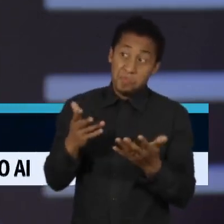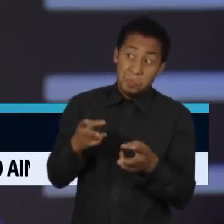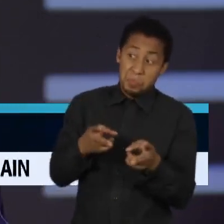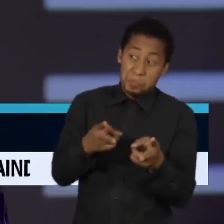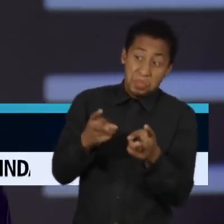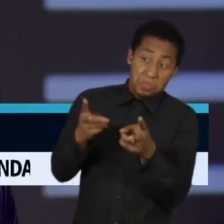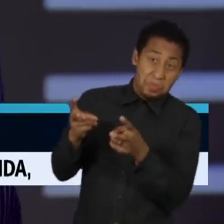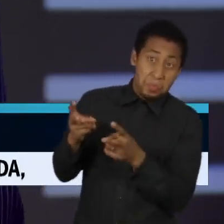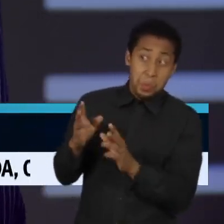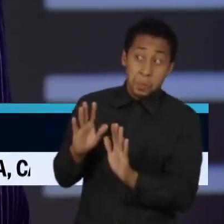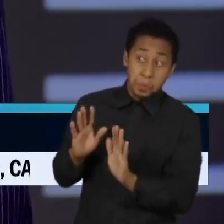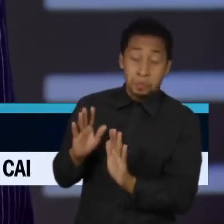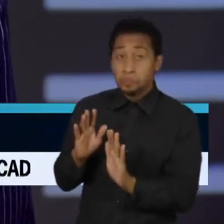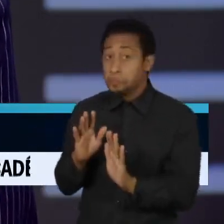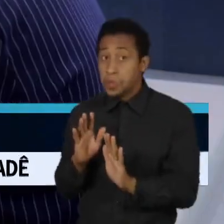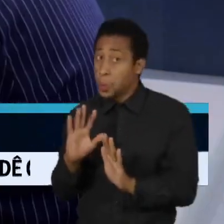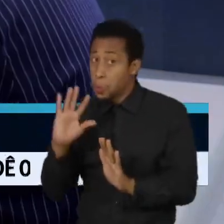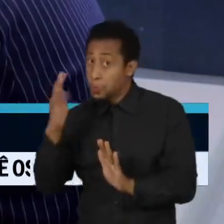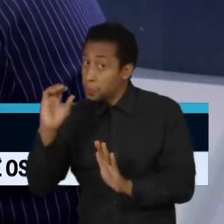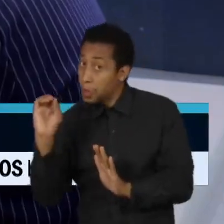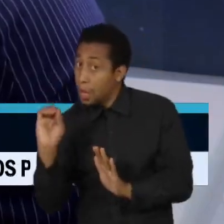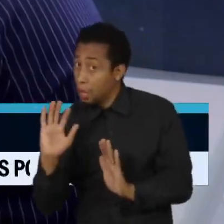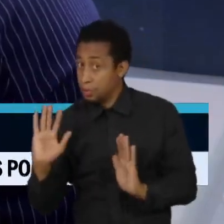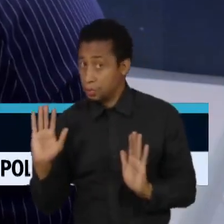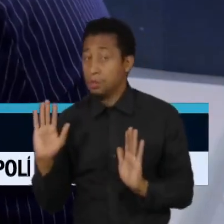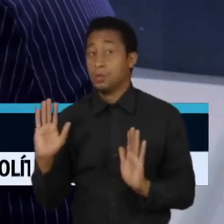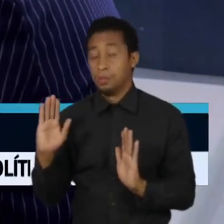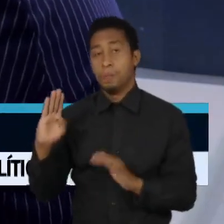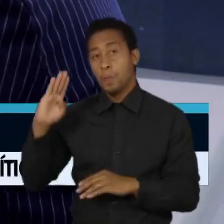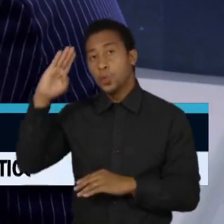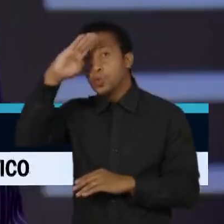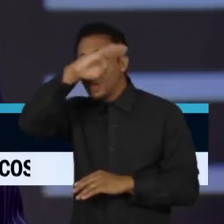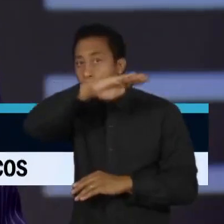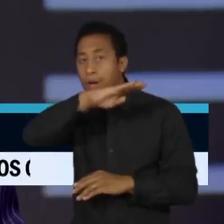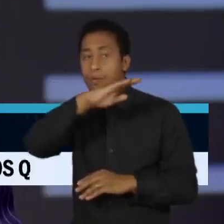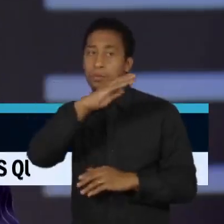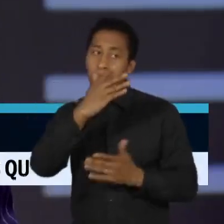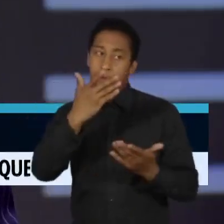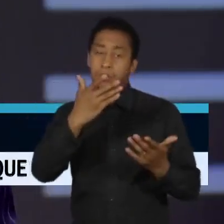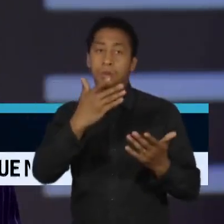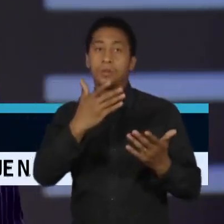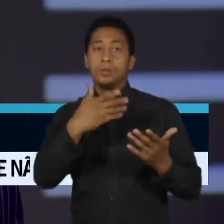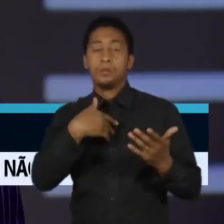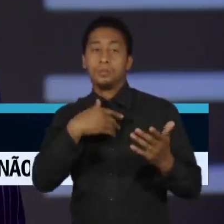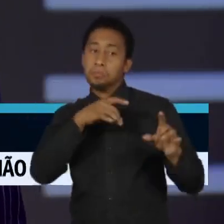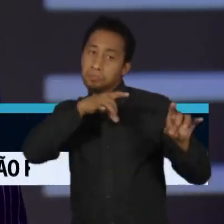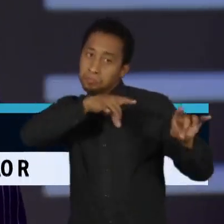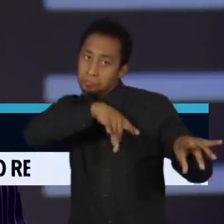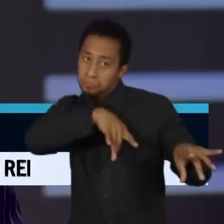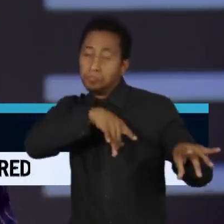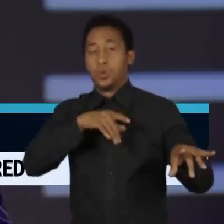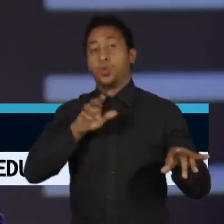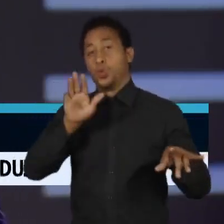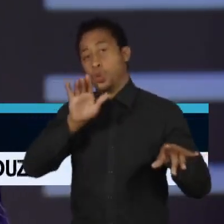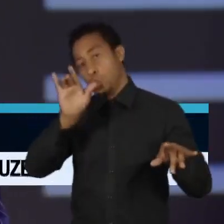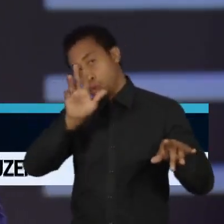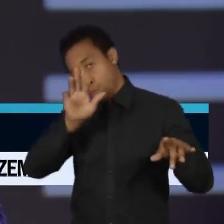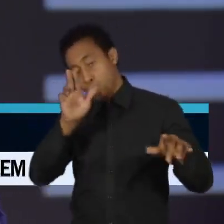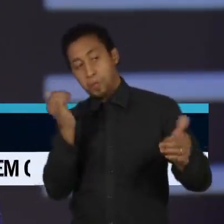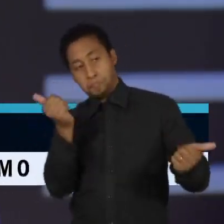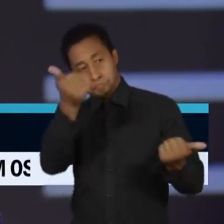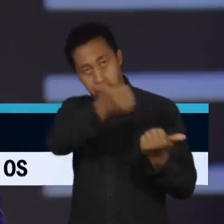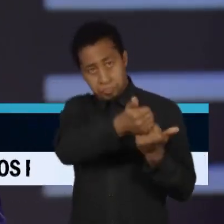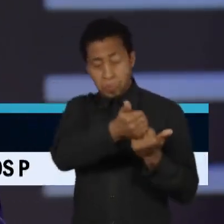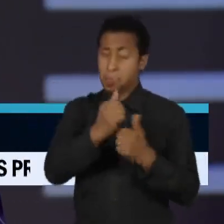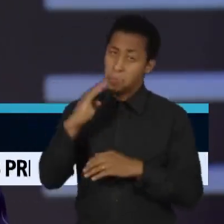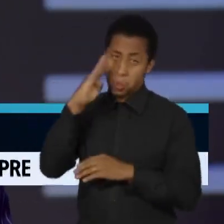isso desde que Bolsonaro deixou o cargo. Mas há uma série de investigações policiais que,